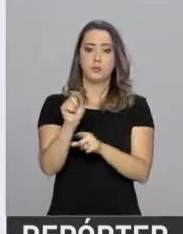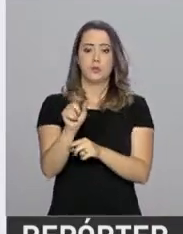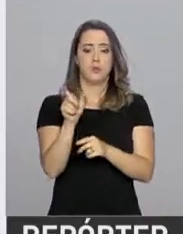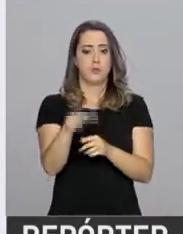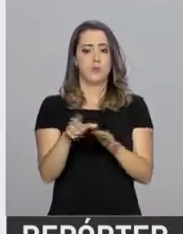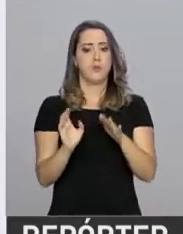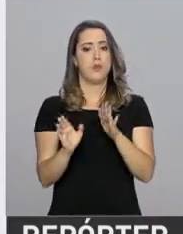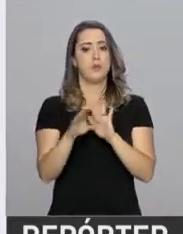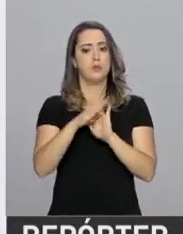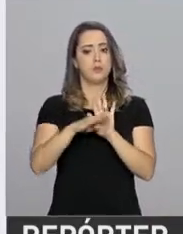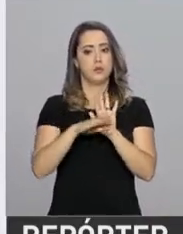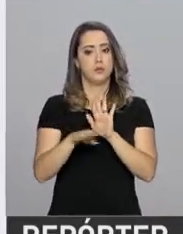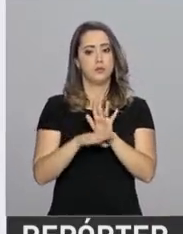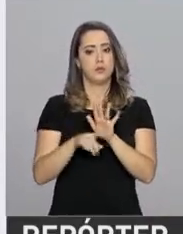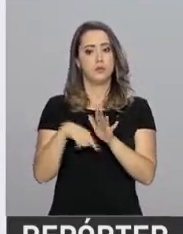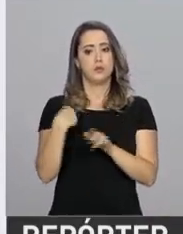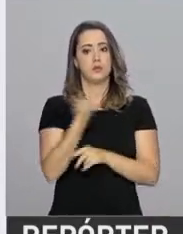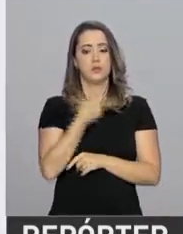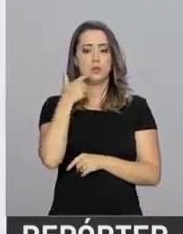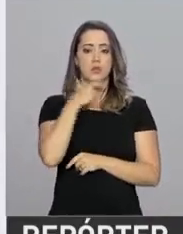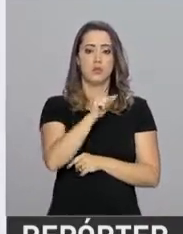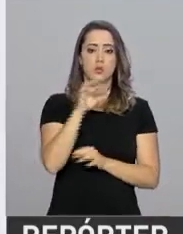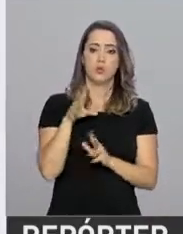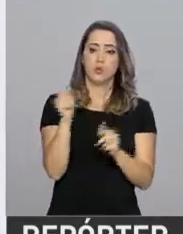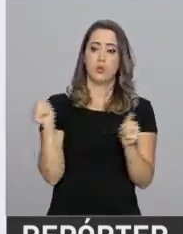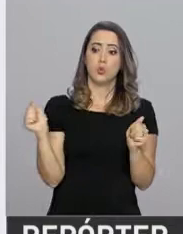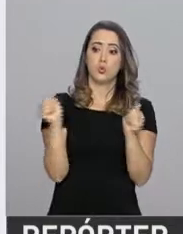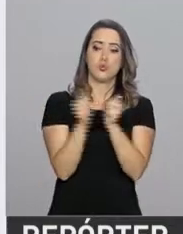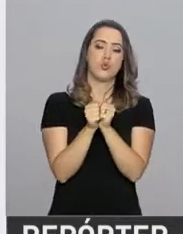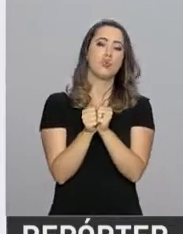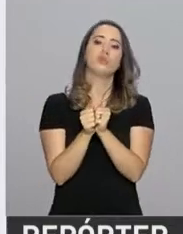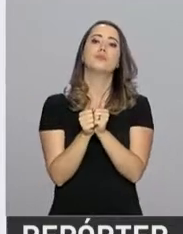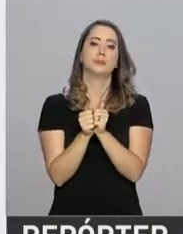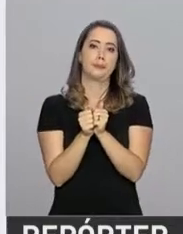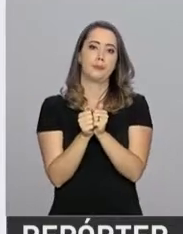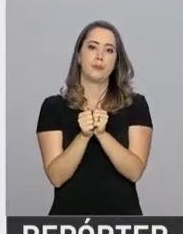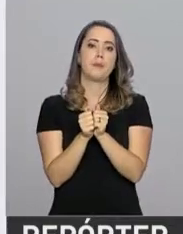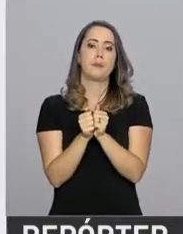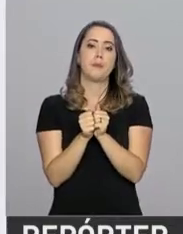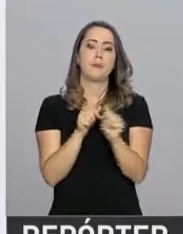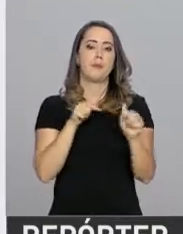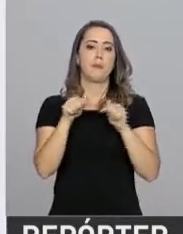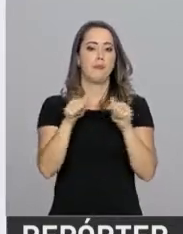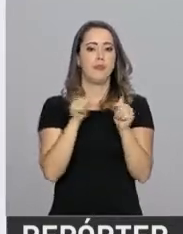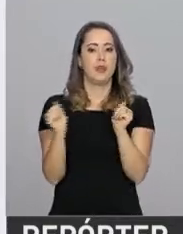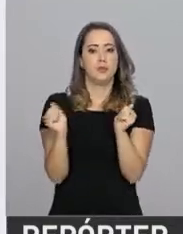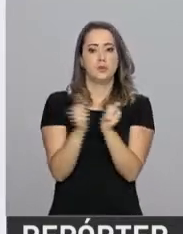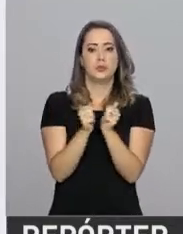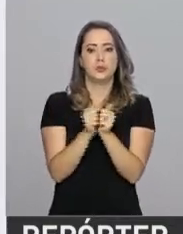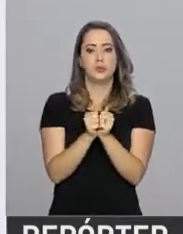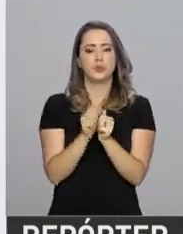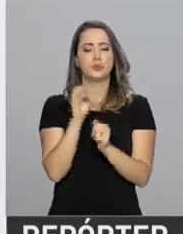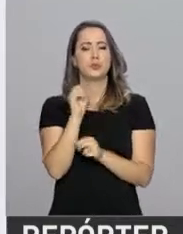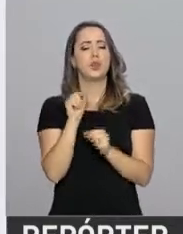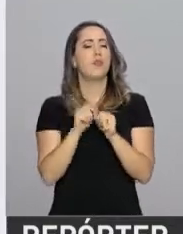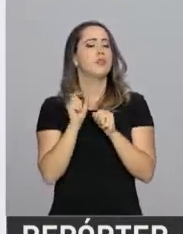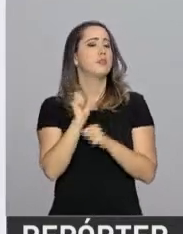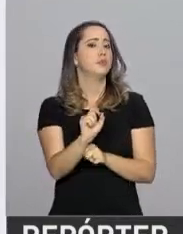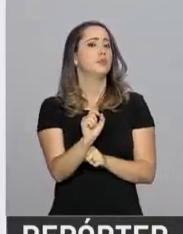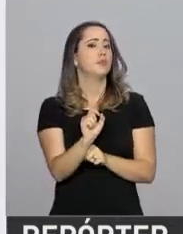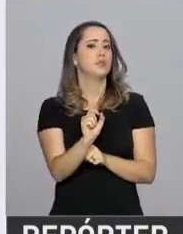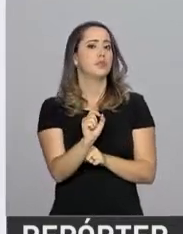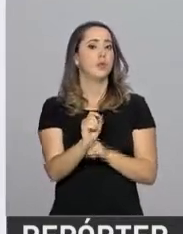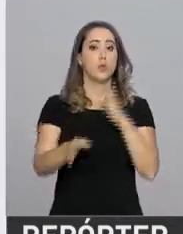esse programa, para que a gente consiga todos juntos tentar atuar, tentar fazer com que não só